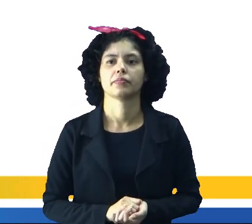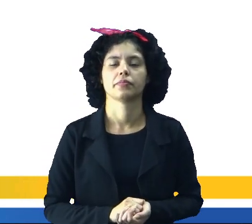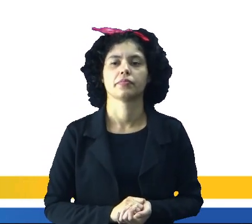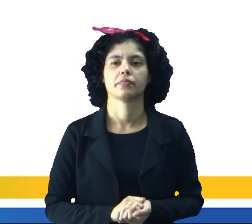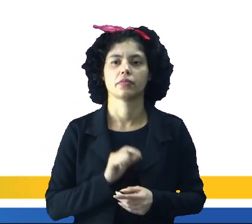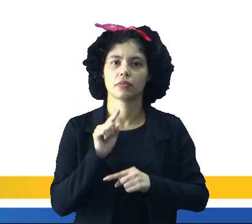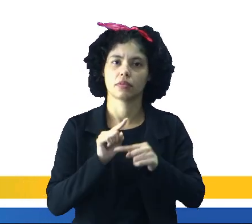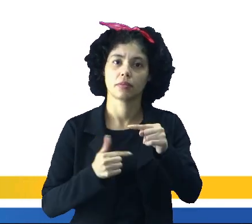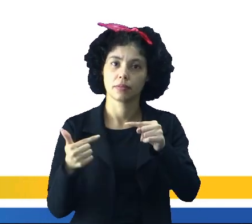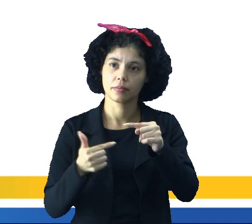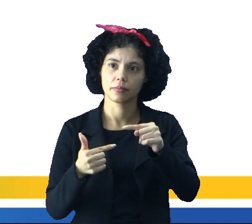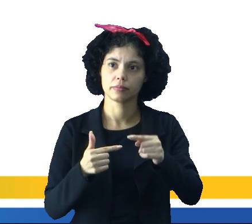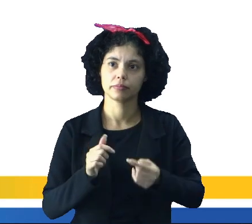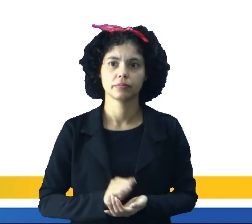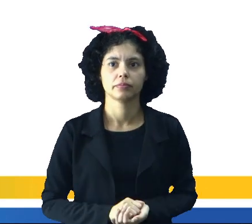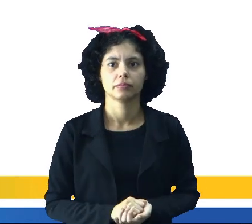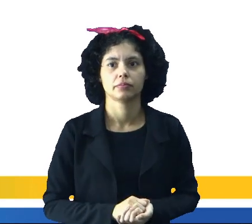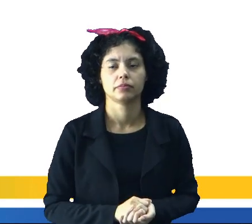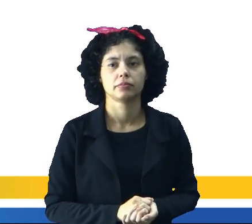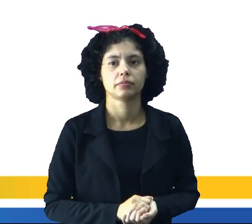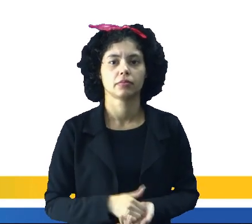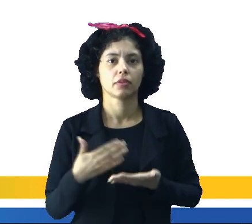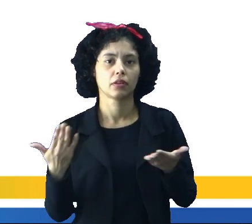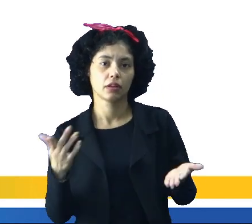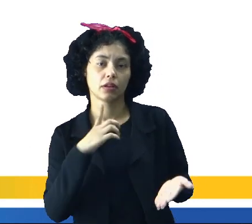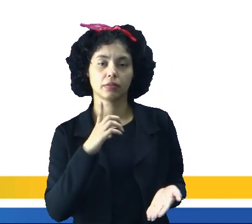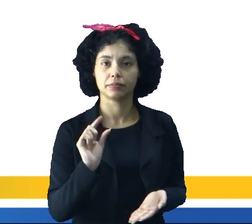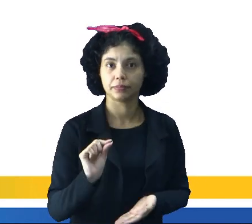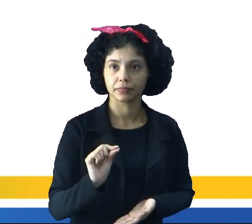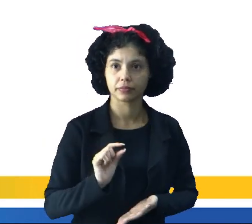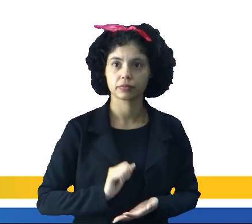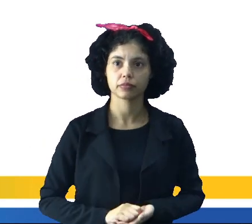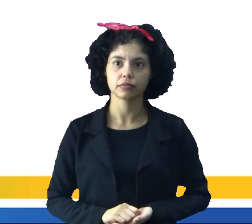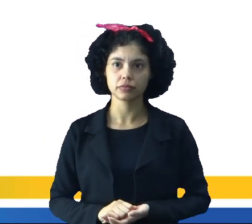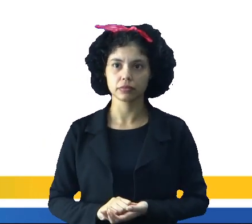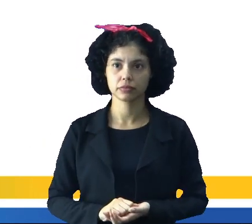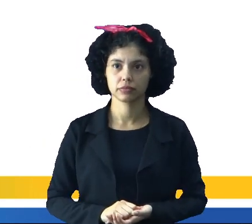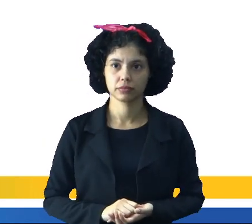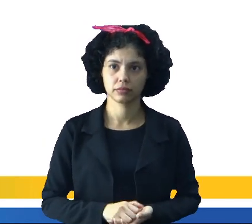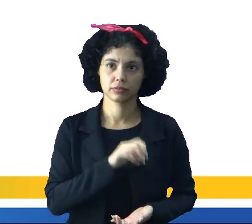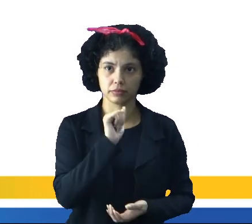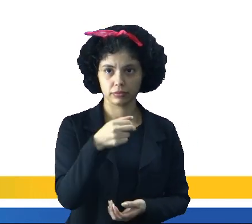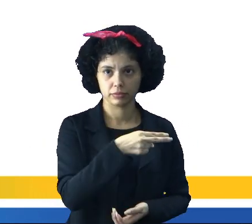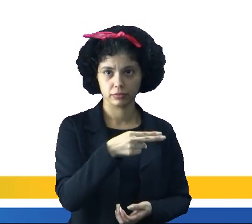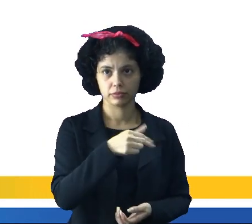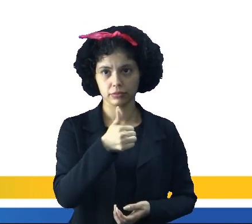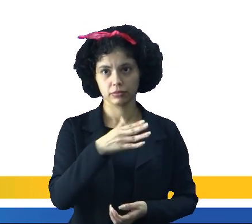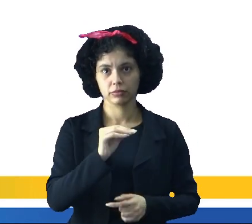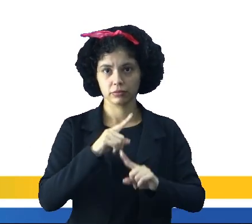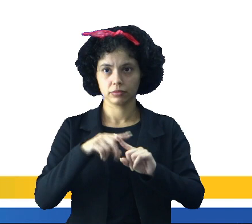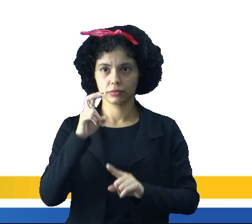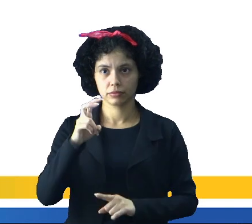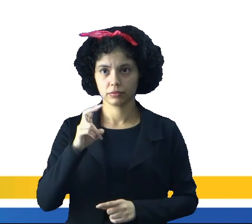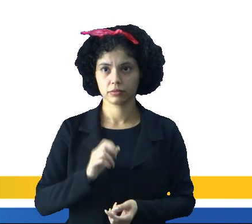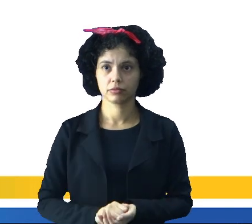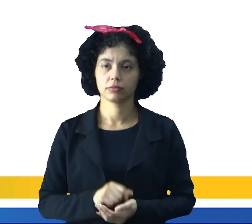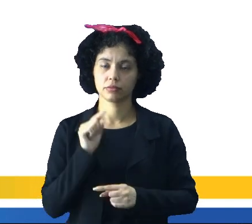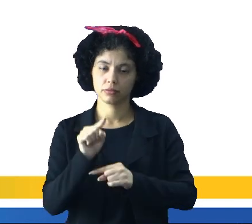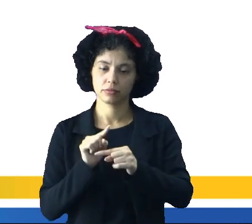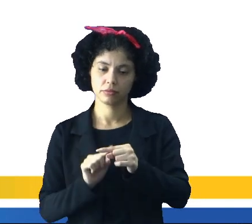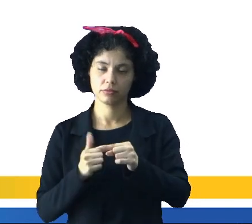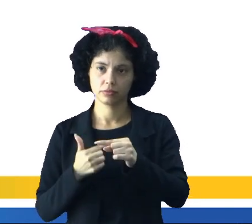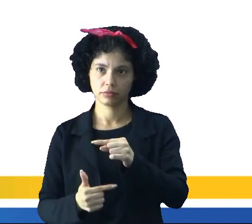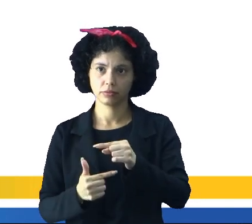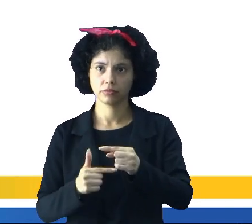menor, dividido para 2. Então, aí nós temos A é igual 10 vezes